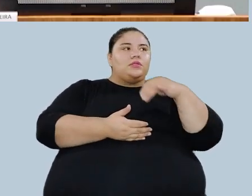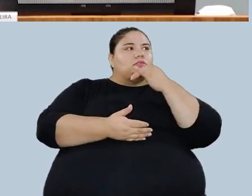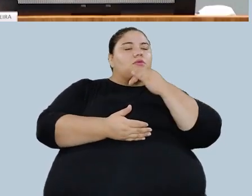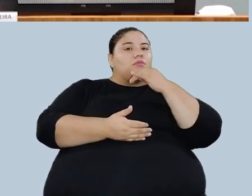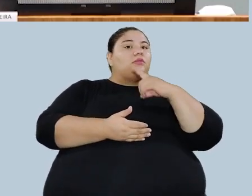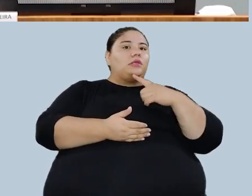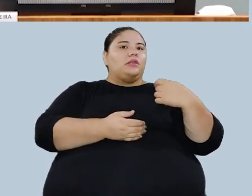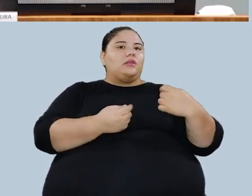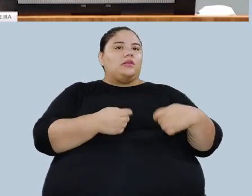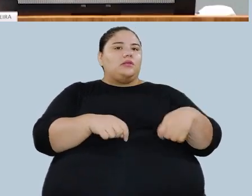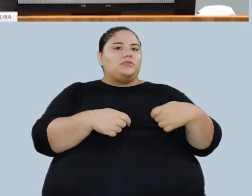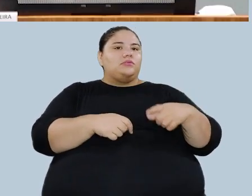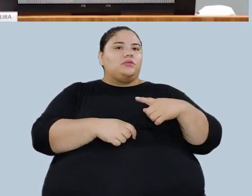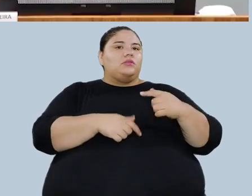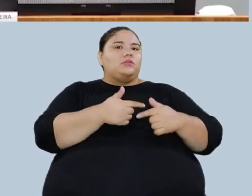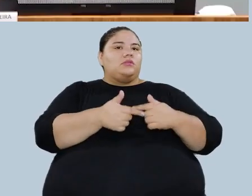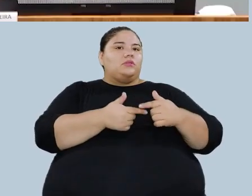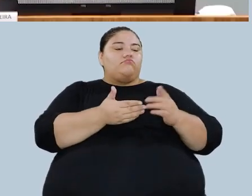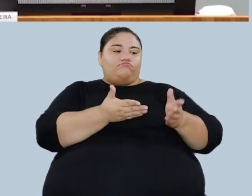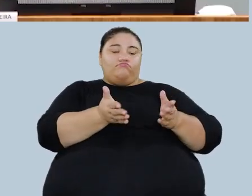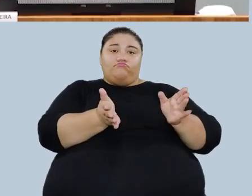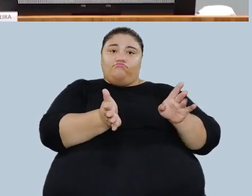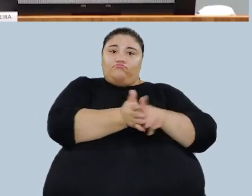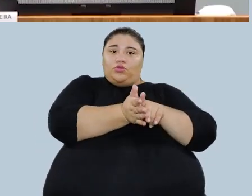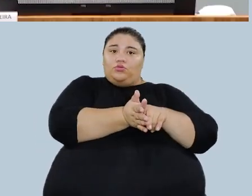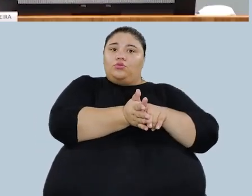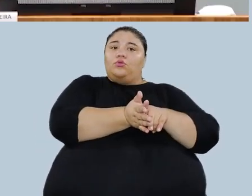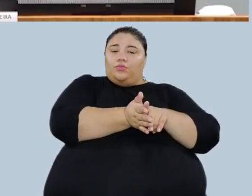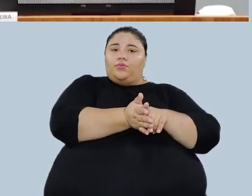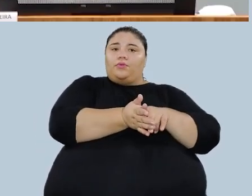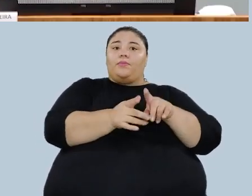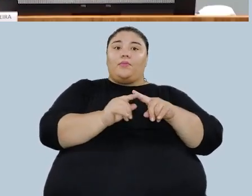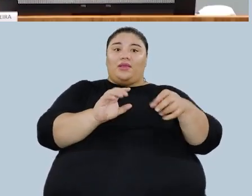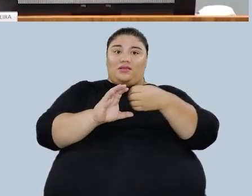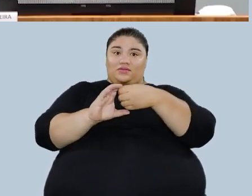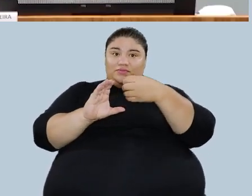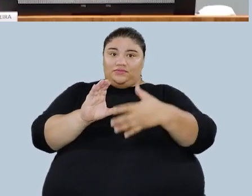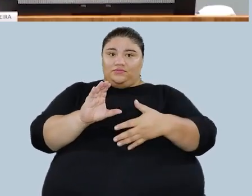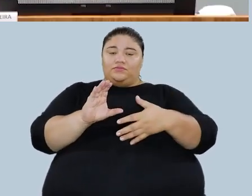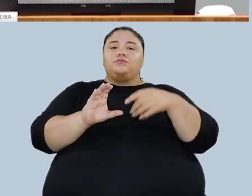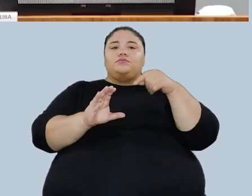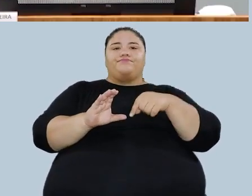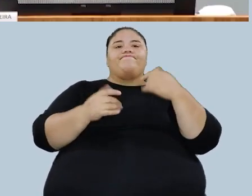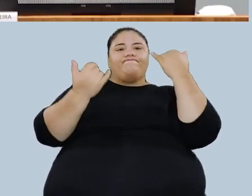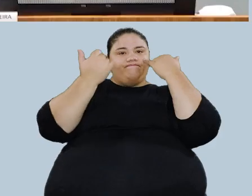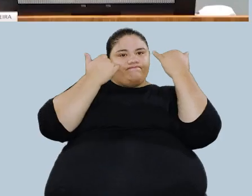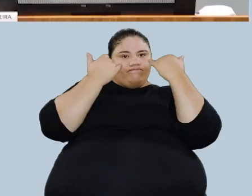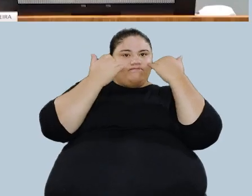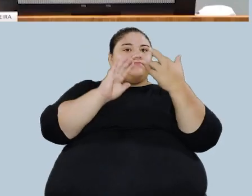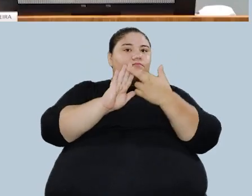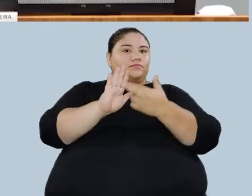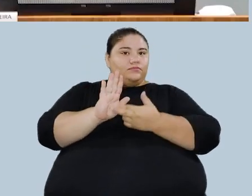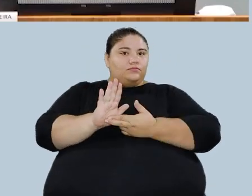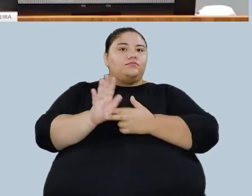havia realmente a necessidade de ter um tratamento próprio. Então, vejam que a caracterização, que é um dado muito importante, é o